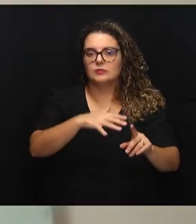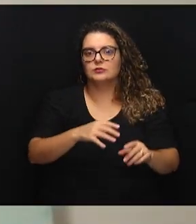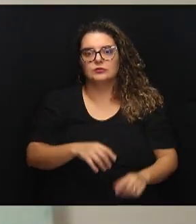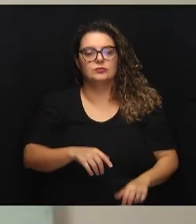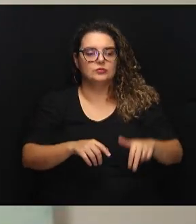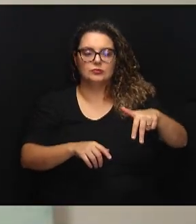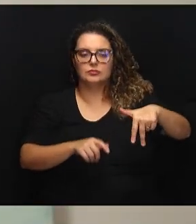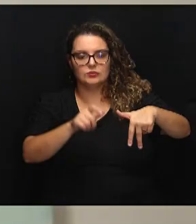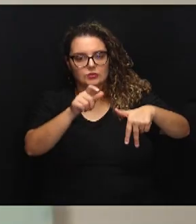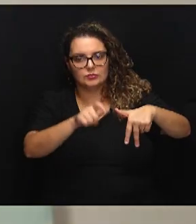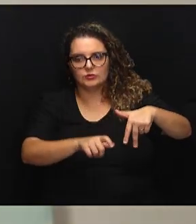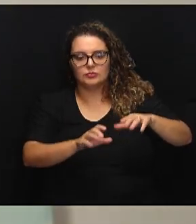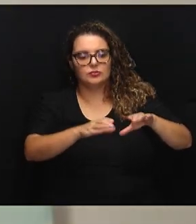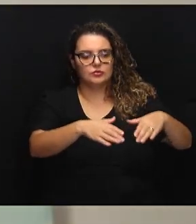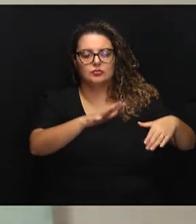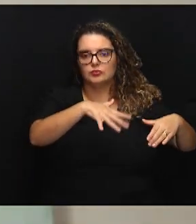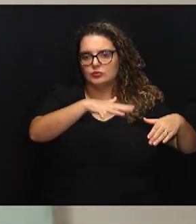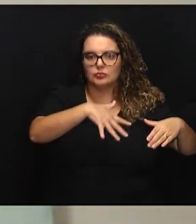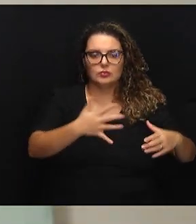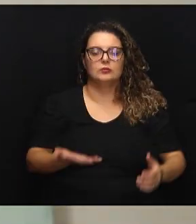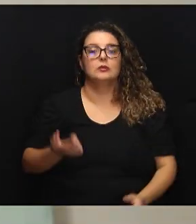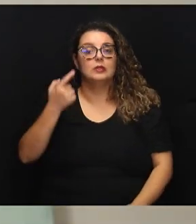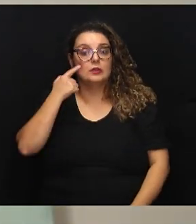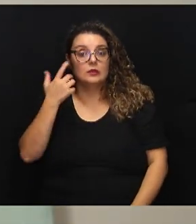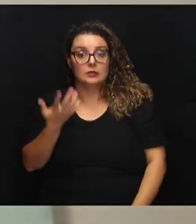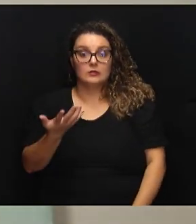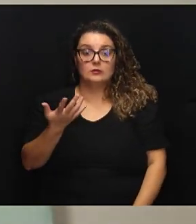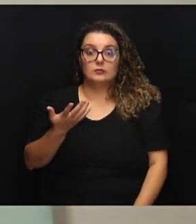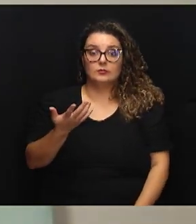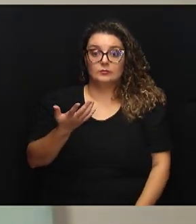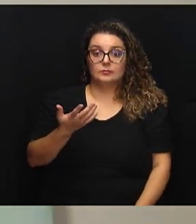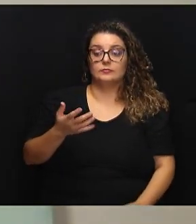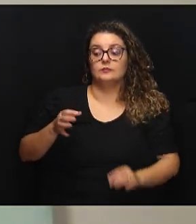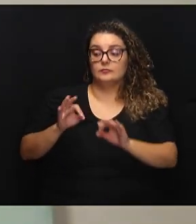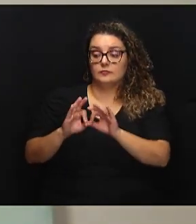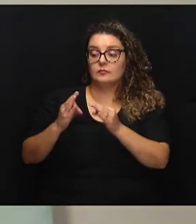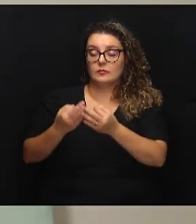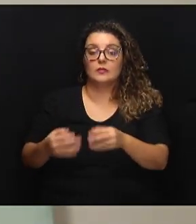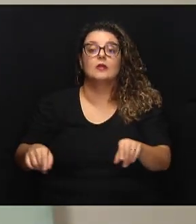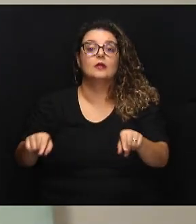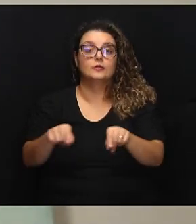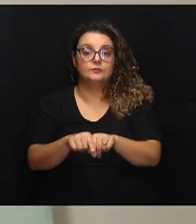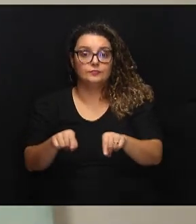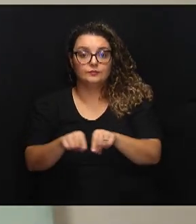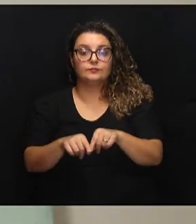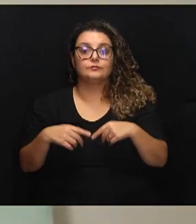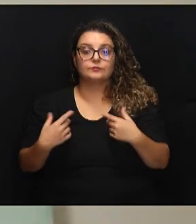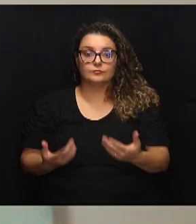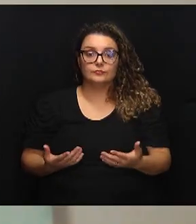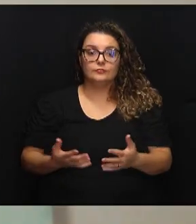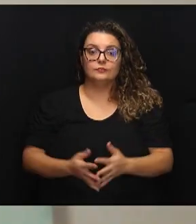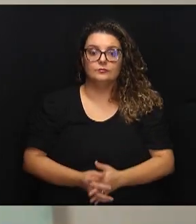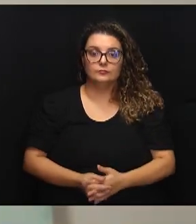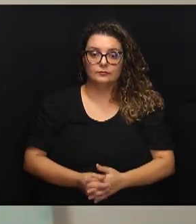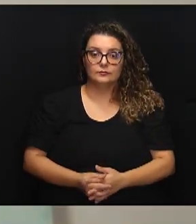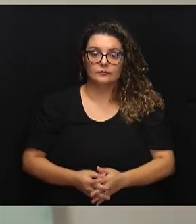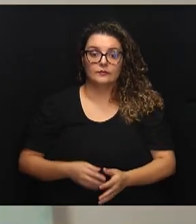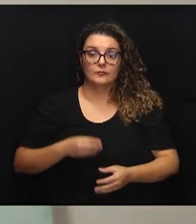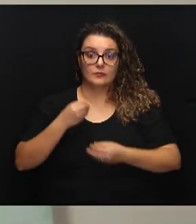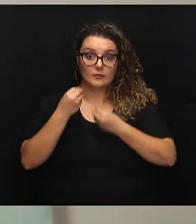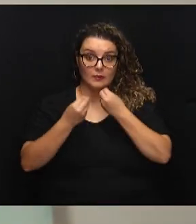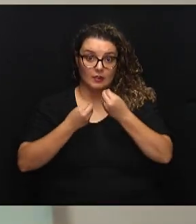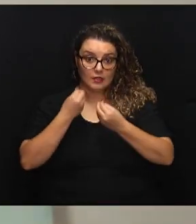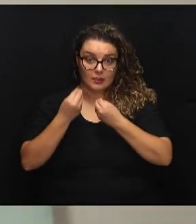de um atleta, e pensando assim, a família também, né? Então, como a